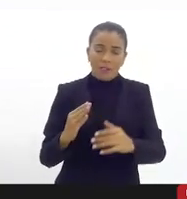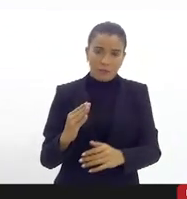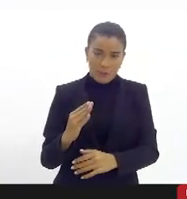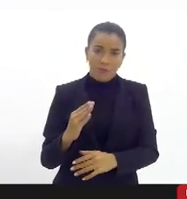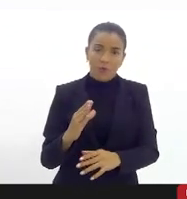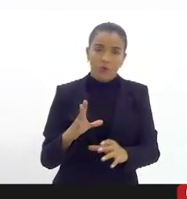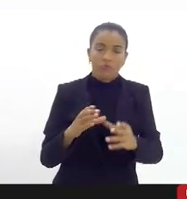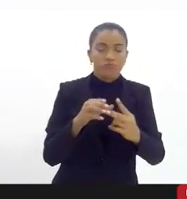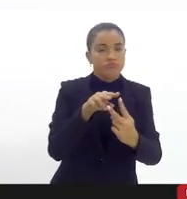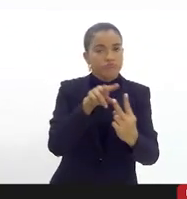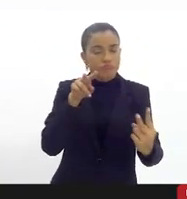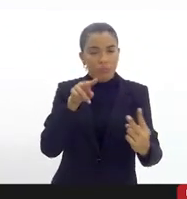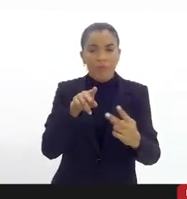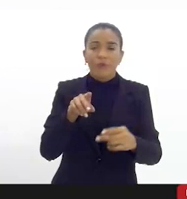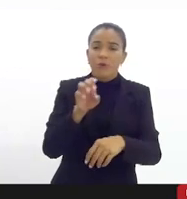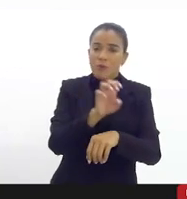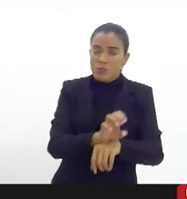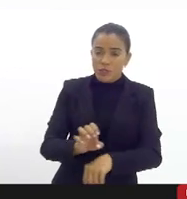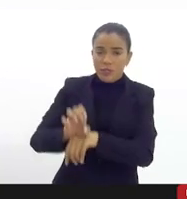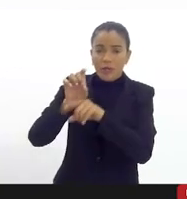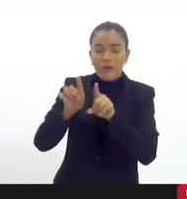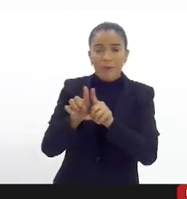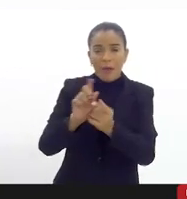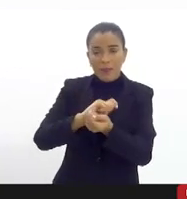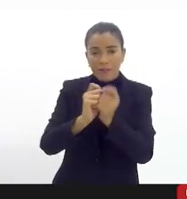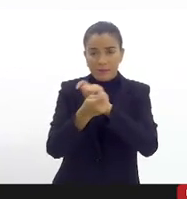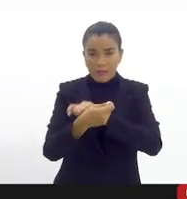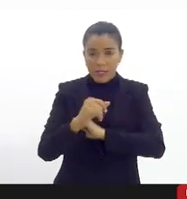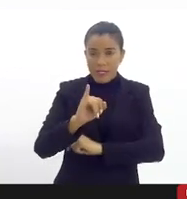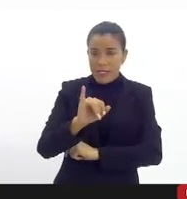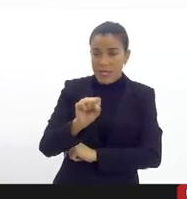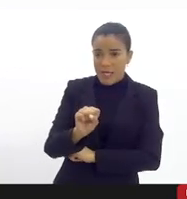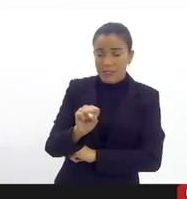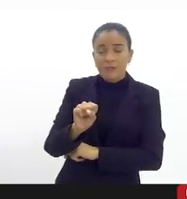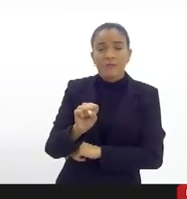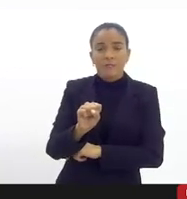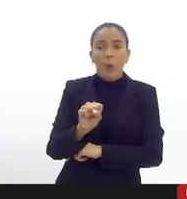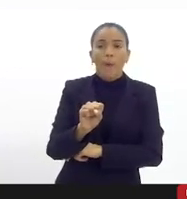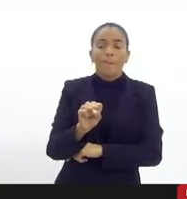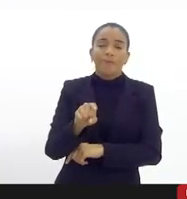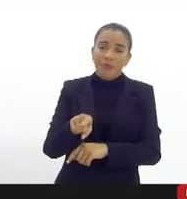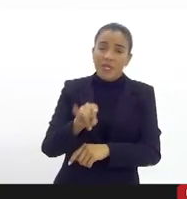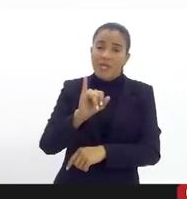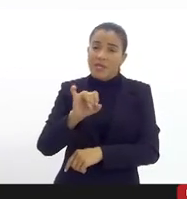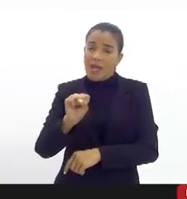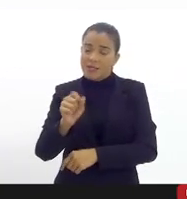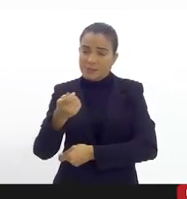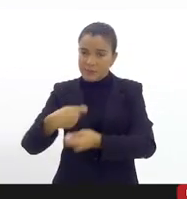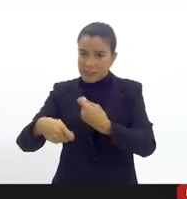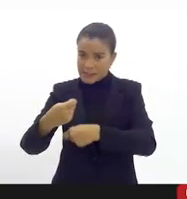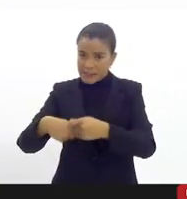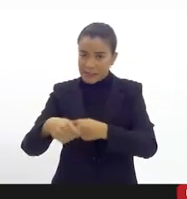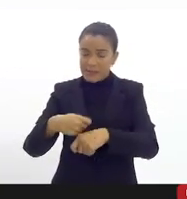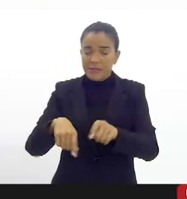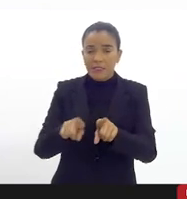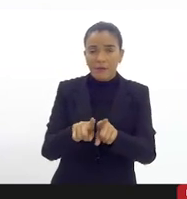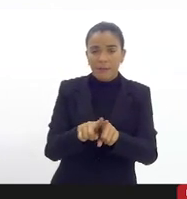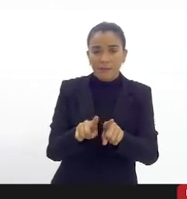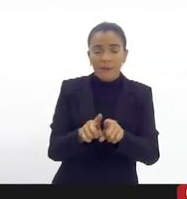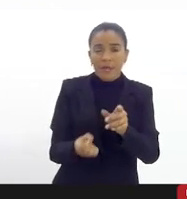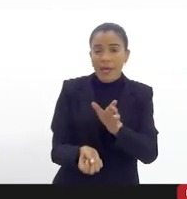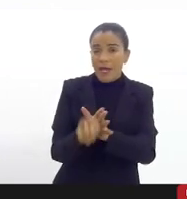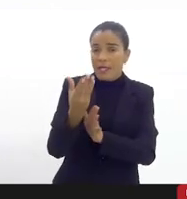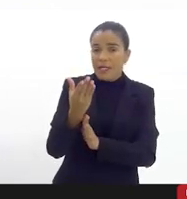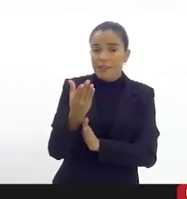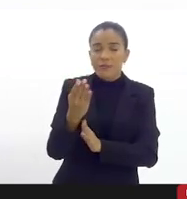no estado a fiscalização da transformação da Grécia em fins lucrativos e as mercantis e a o